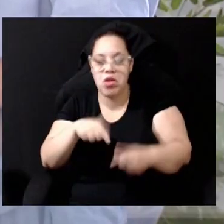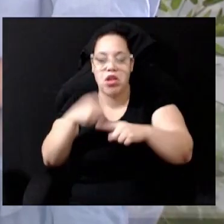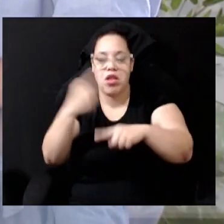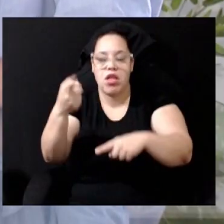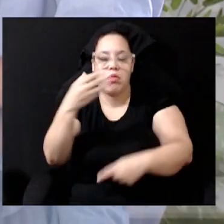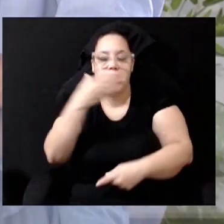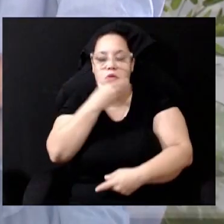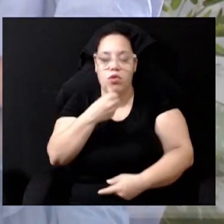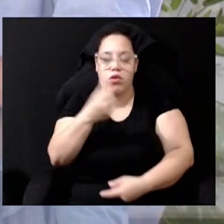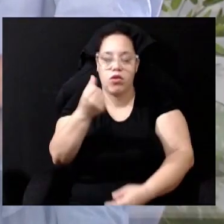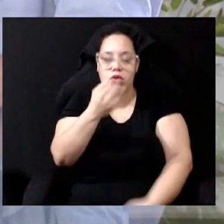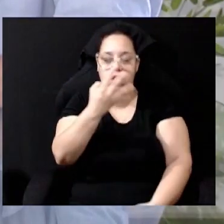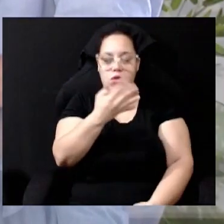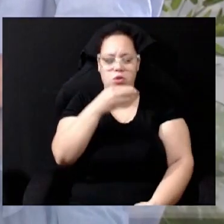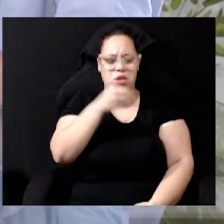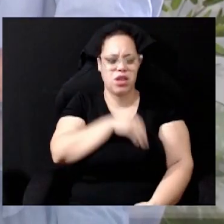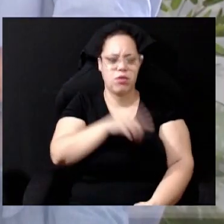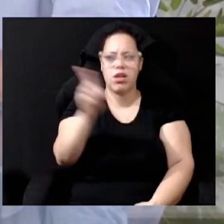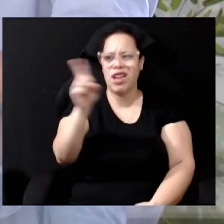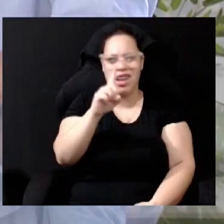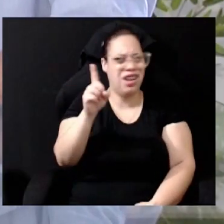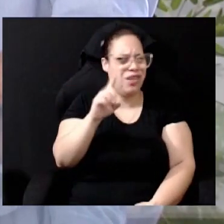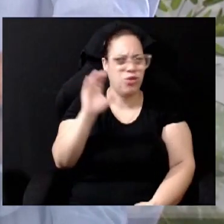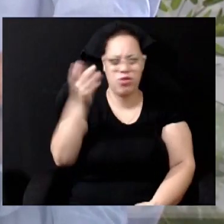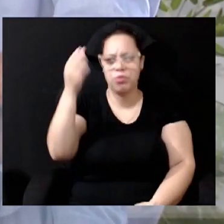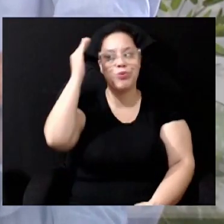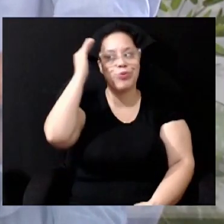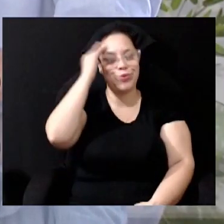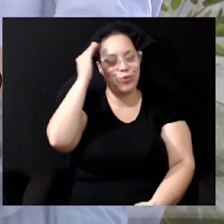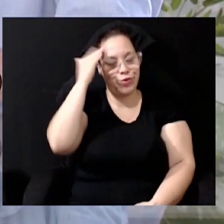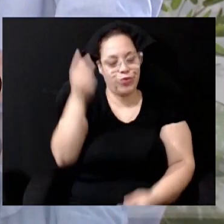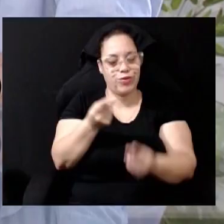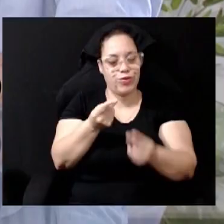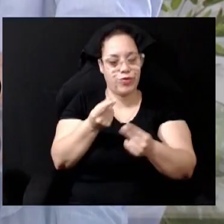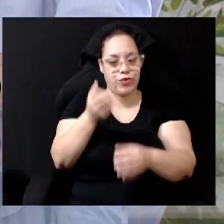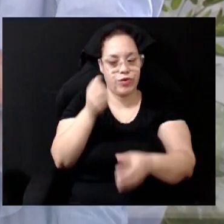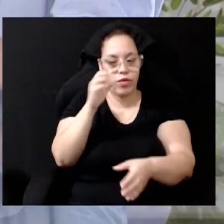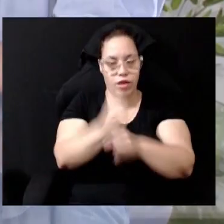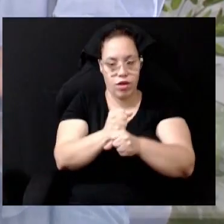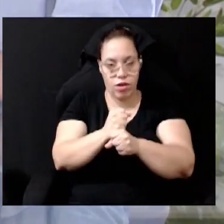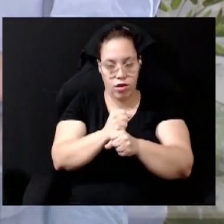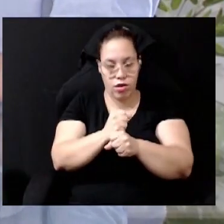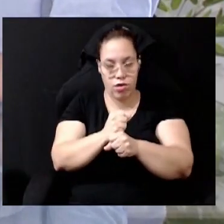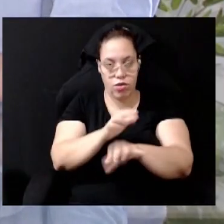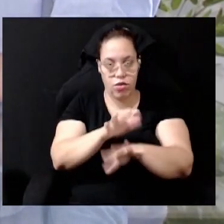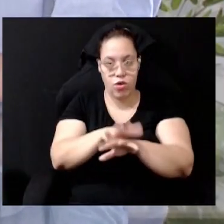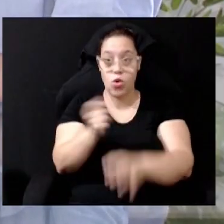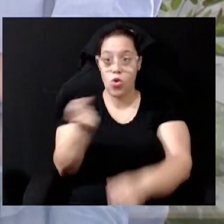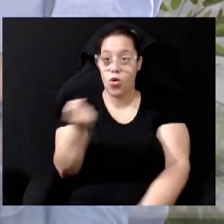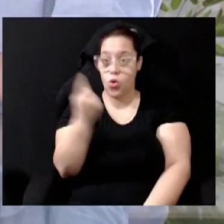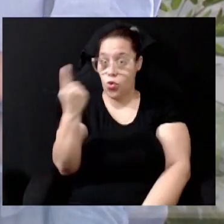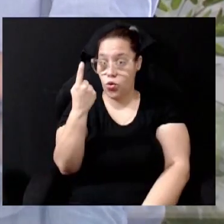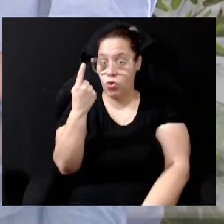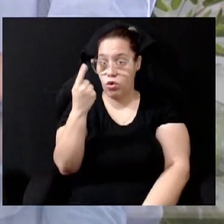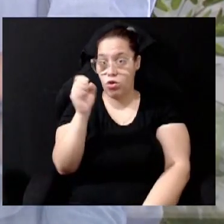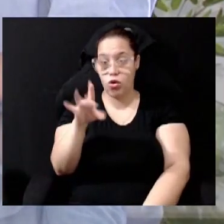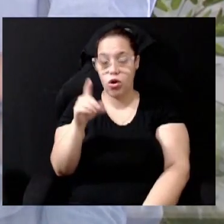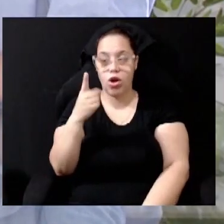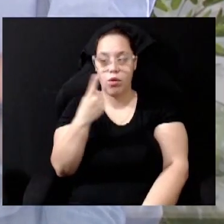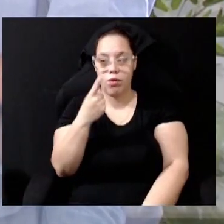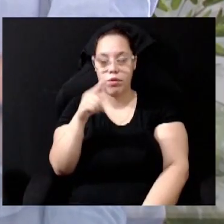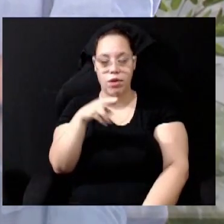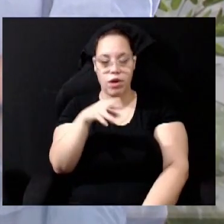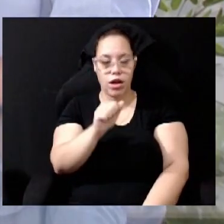não vai acontecer. Então precisa entender se o valor que está recebendo, ele é um valor único ou só a primeira parcela em novembro, para